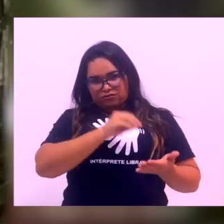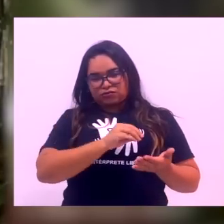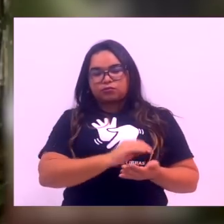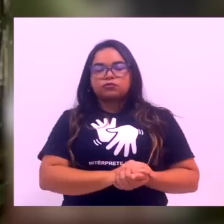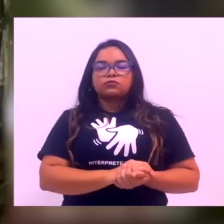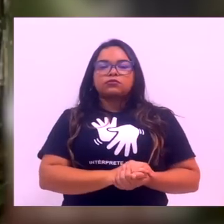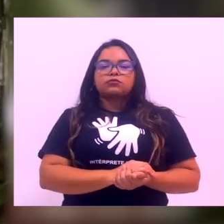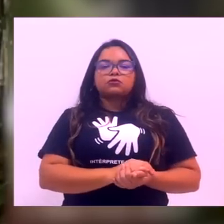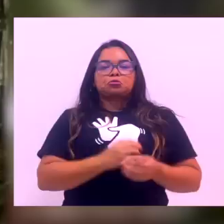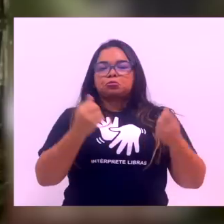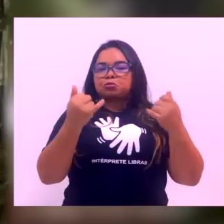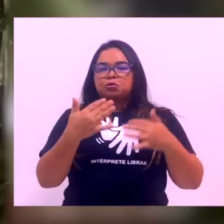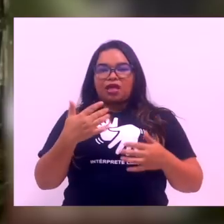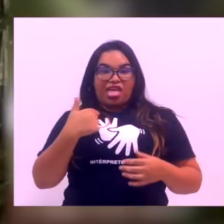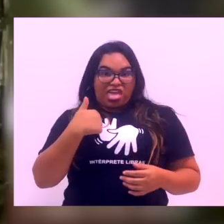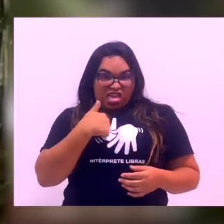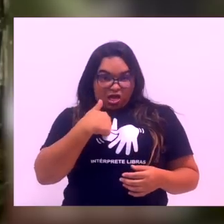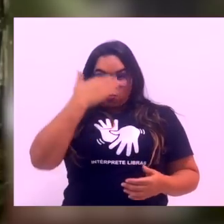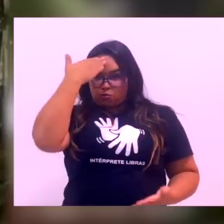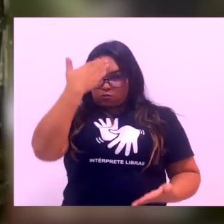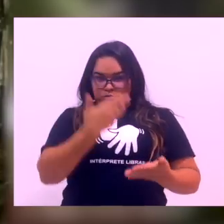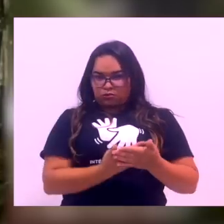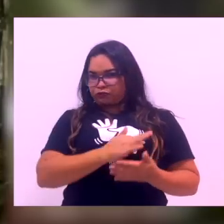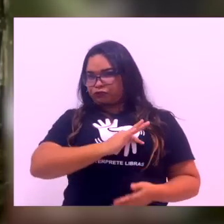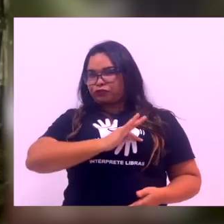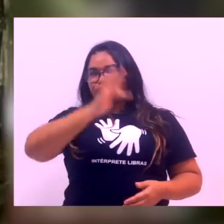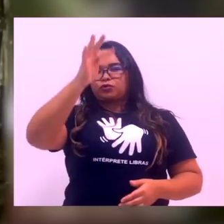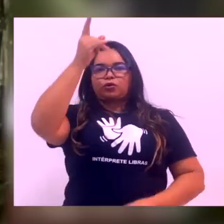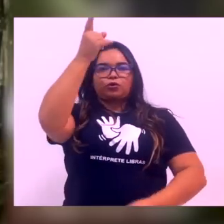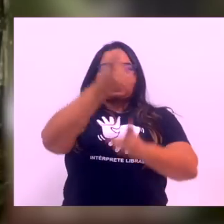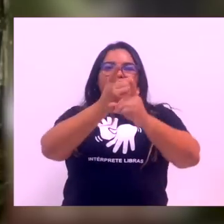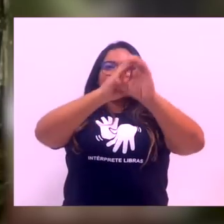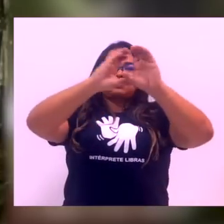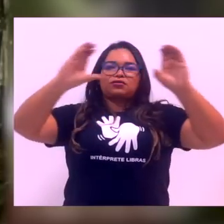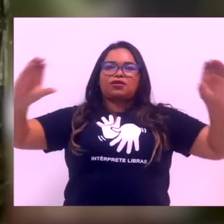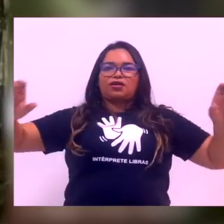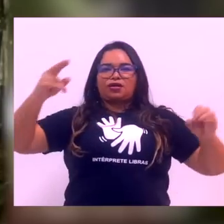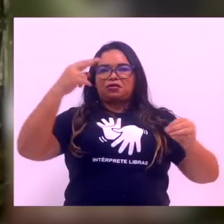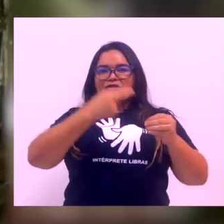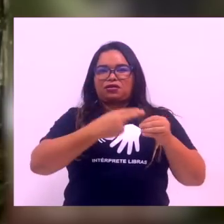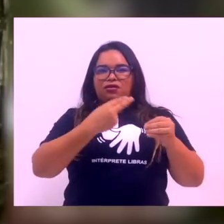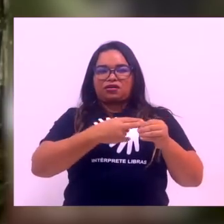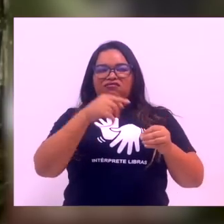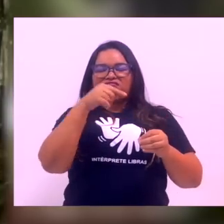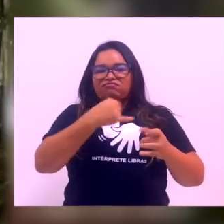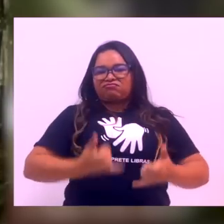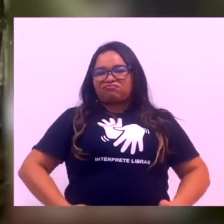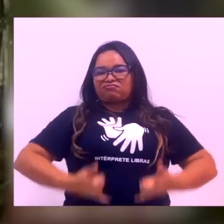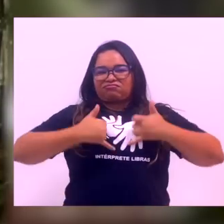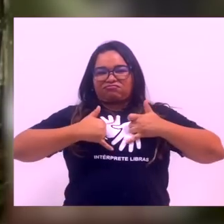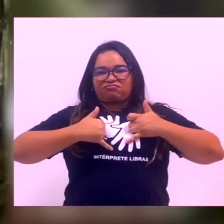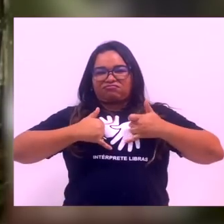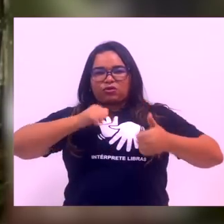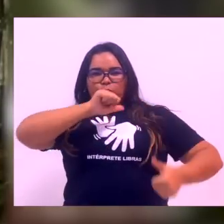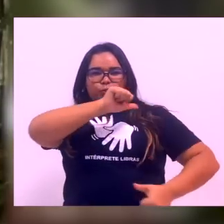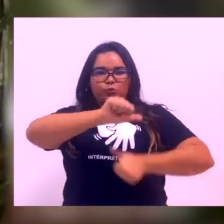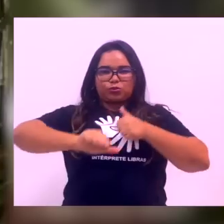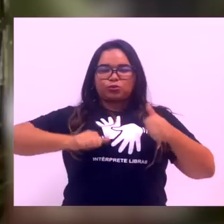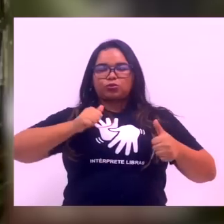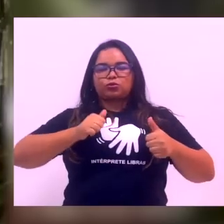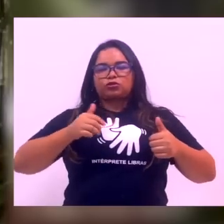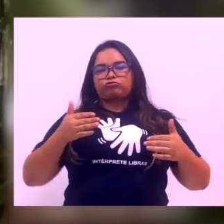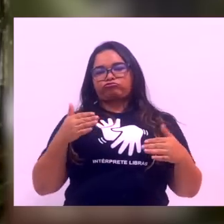conversão. Vocês podem lê-la no livro de Daniel. E Nabucodonosor, eu creio, estará no céu um dia, porque ele